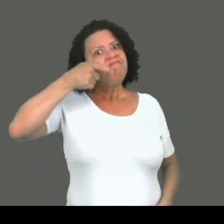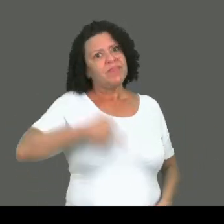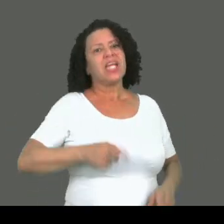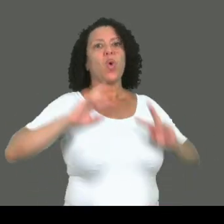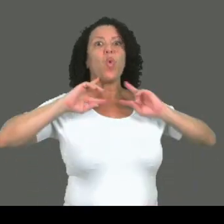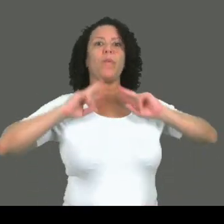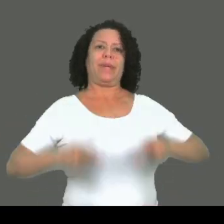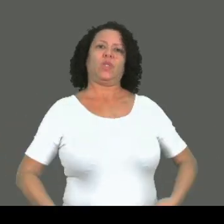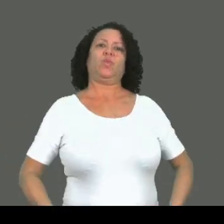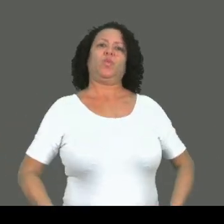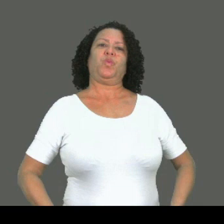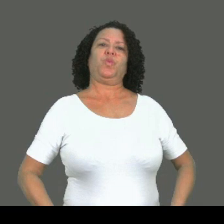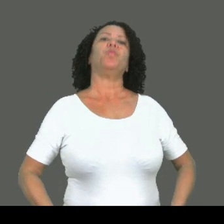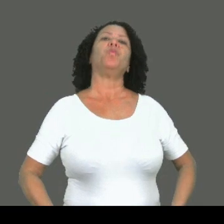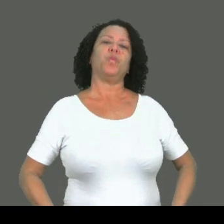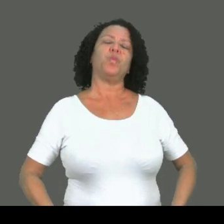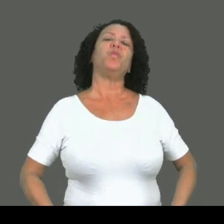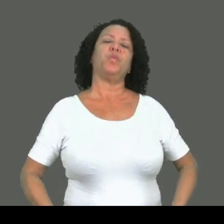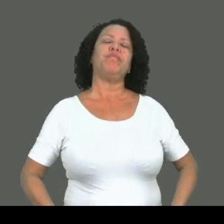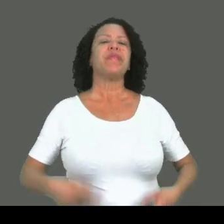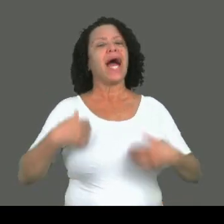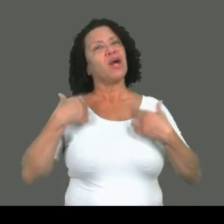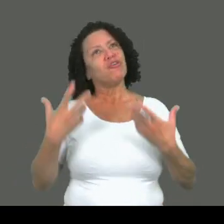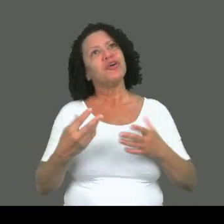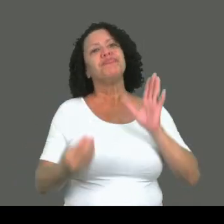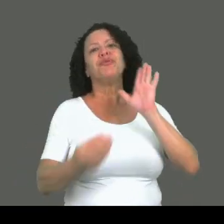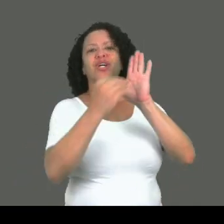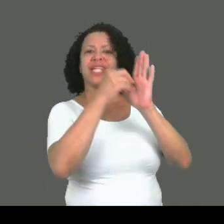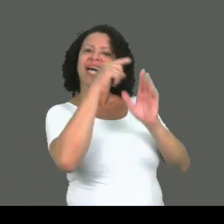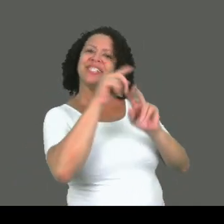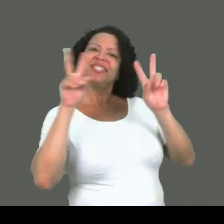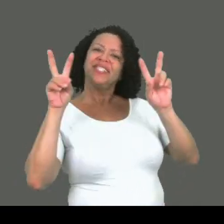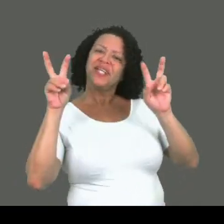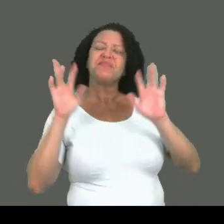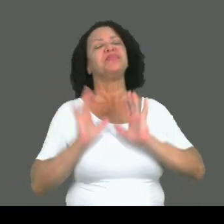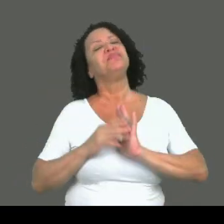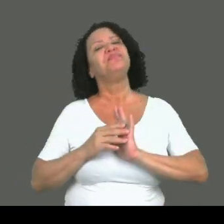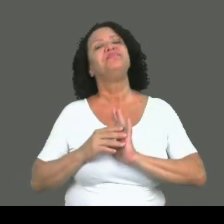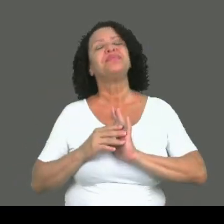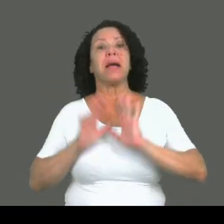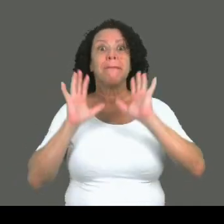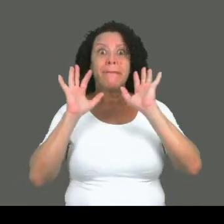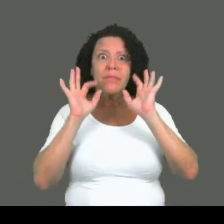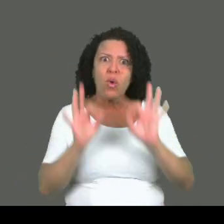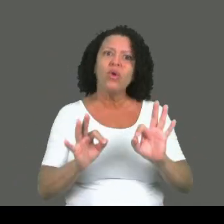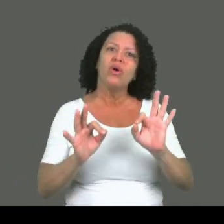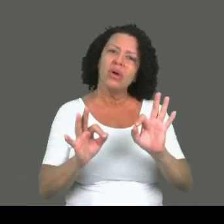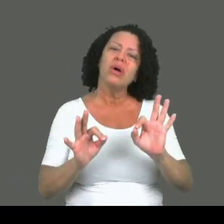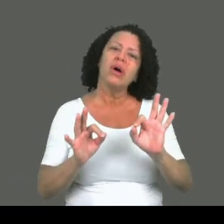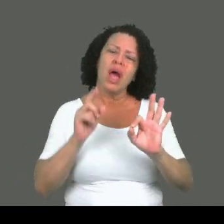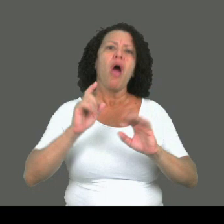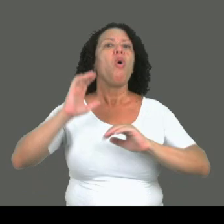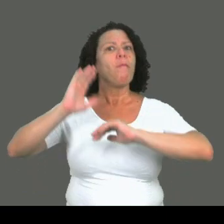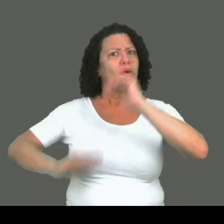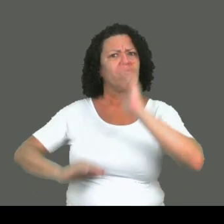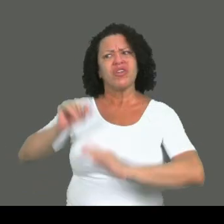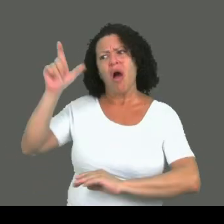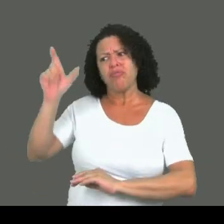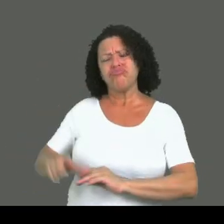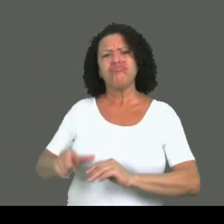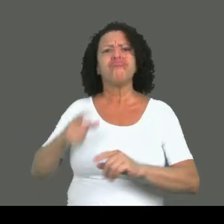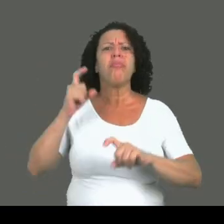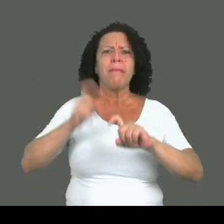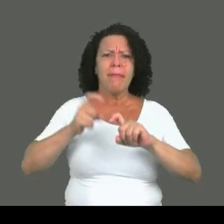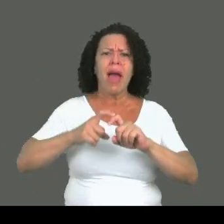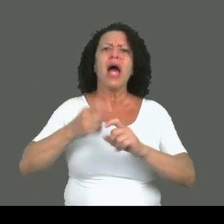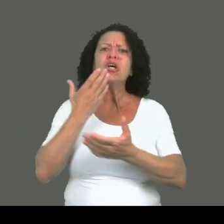isso eu estudo e costumo abordar esse tema. Mas, com certeza, um profissional capacitado poderia